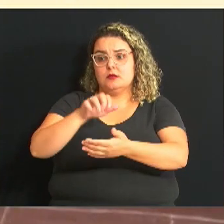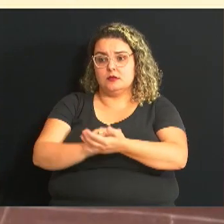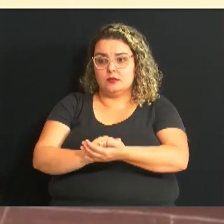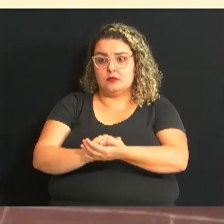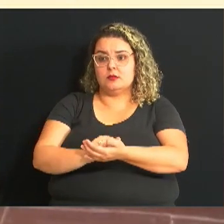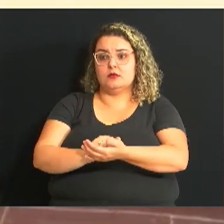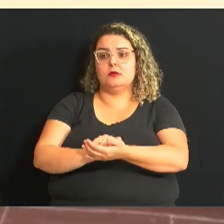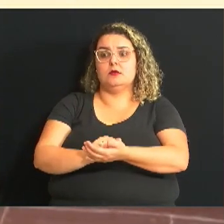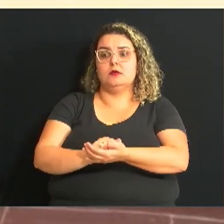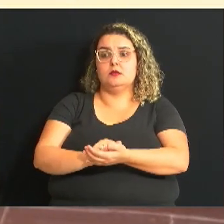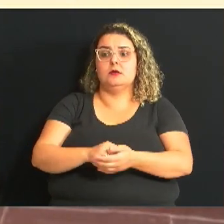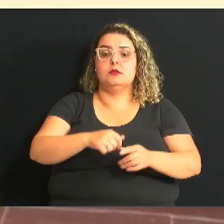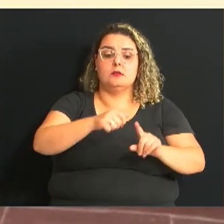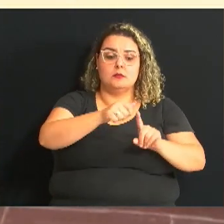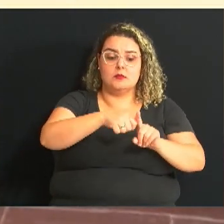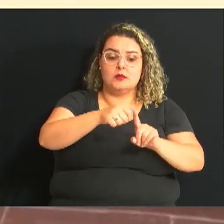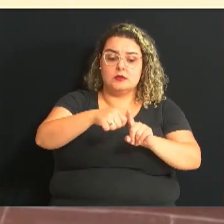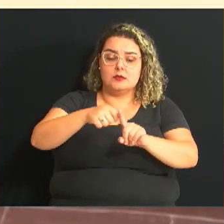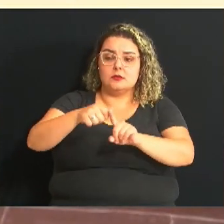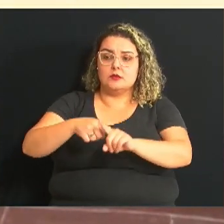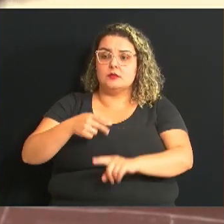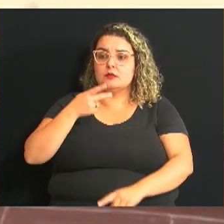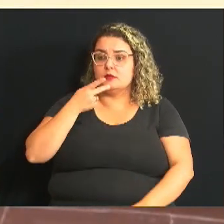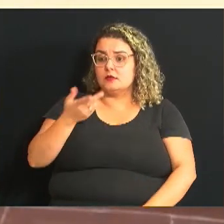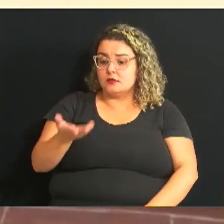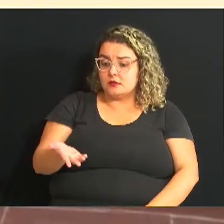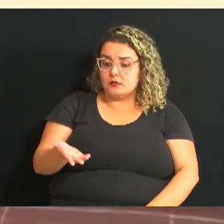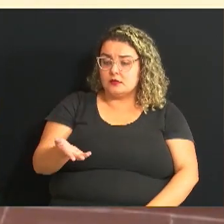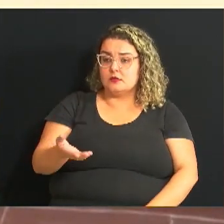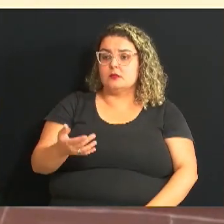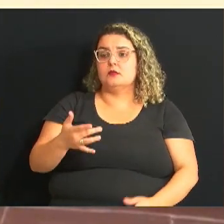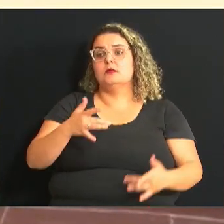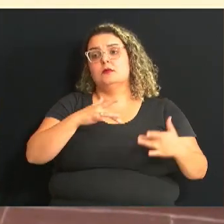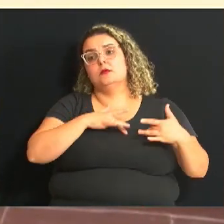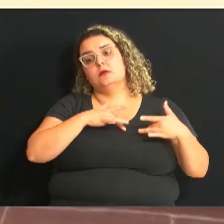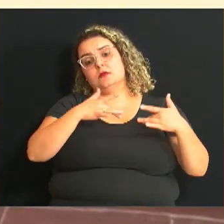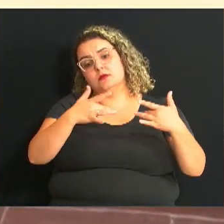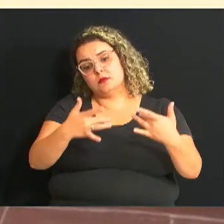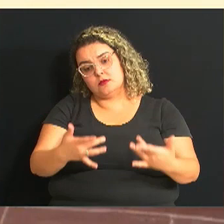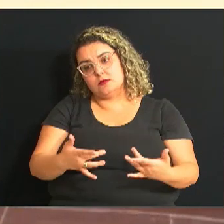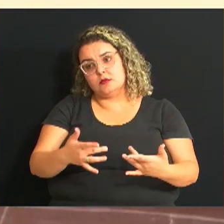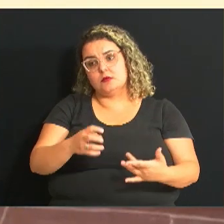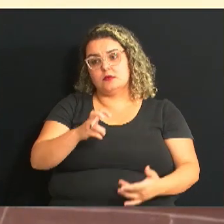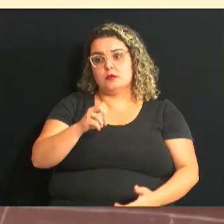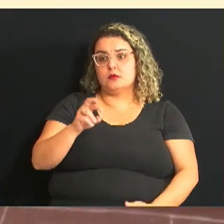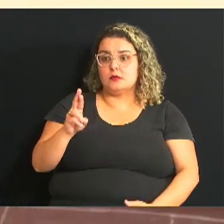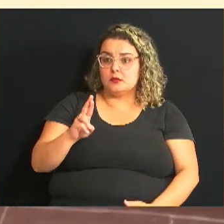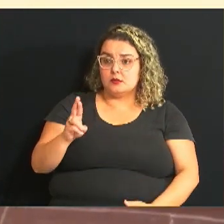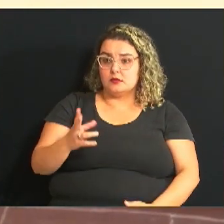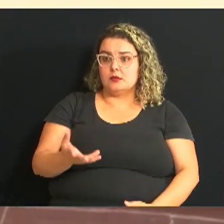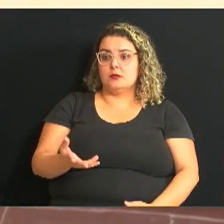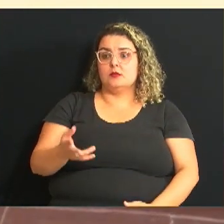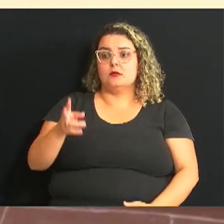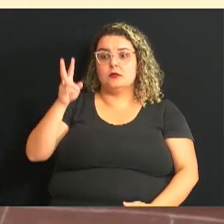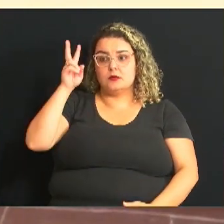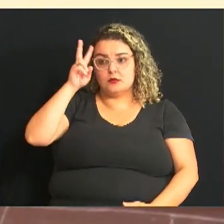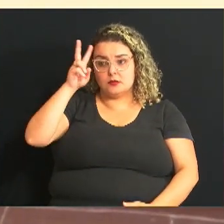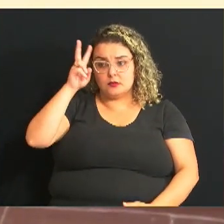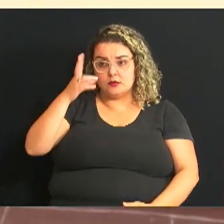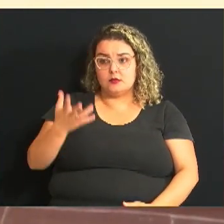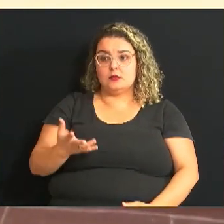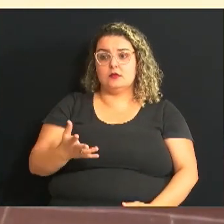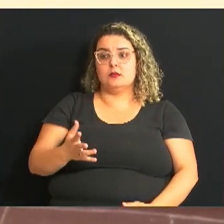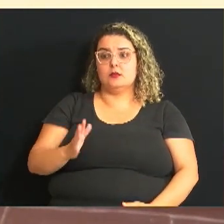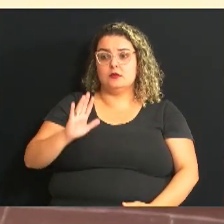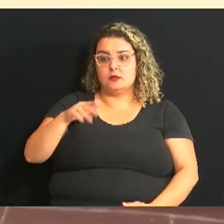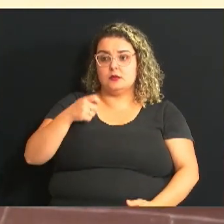e mensalmente ir lá e falar assim, olha, eu vou lá por R$50. Lembrando de que, quando você está ali